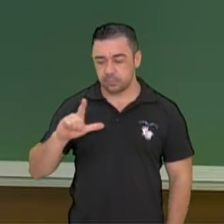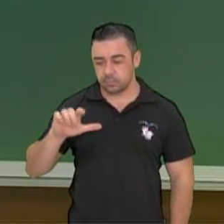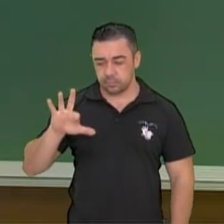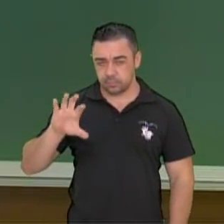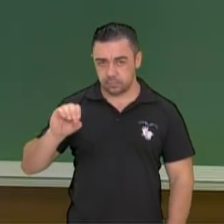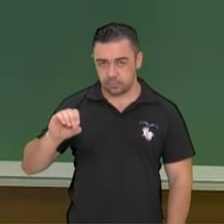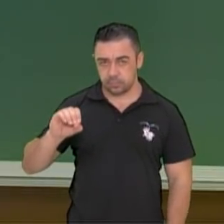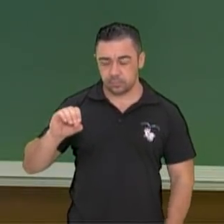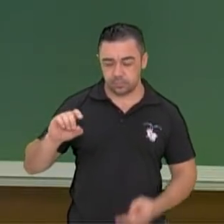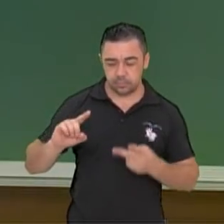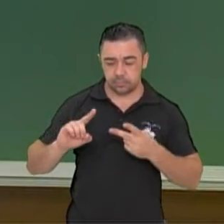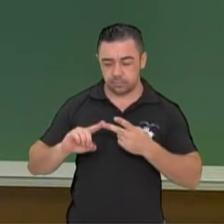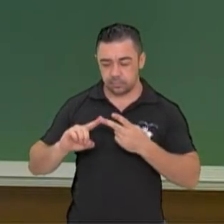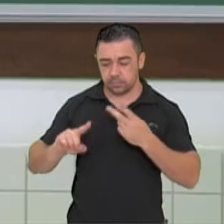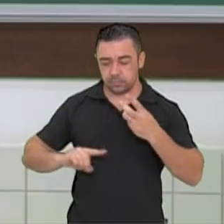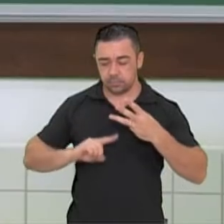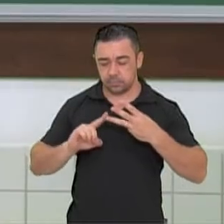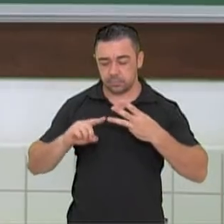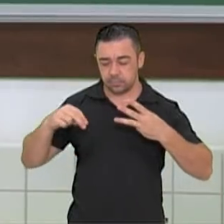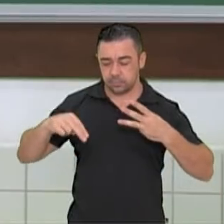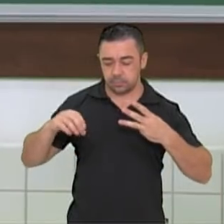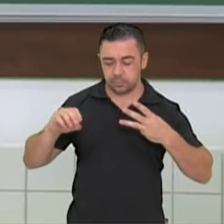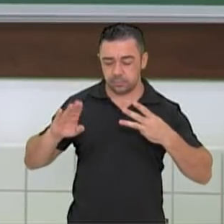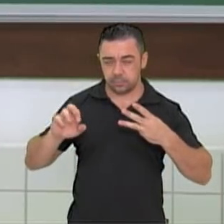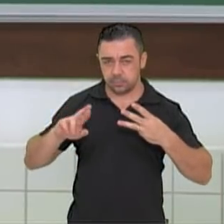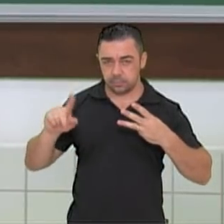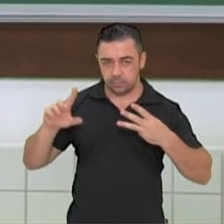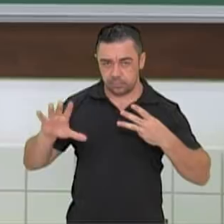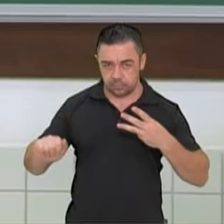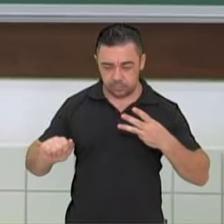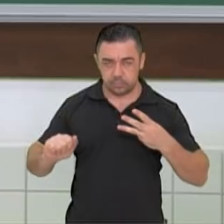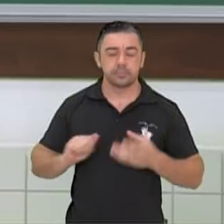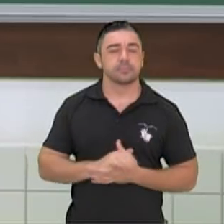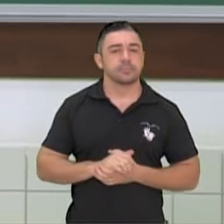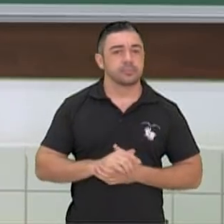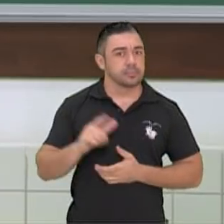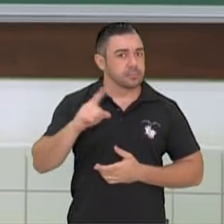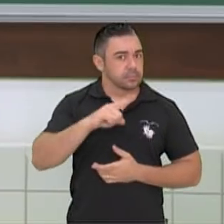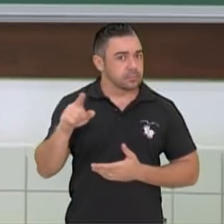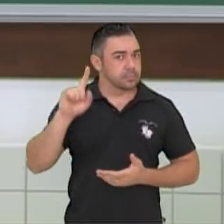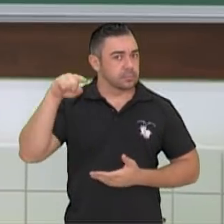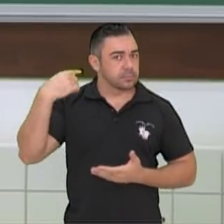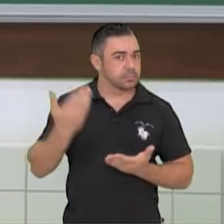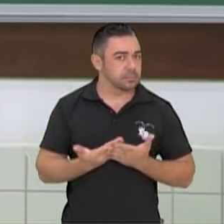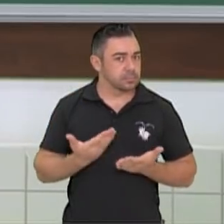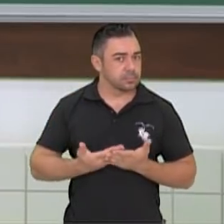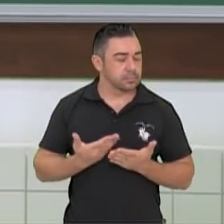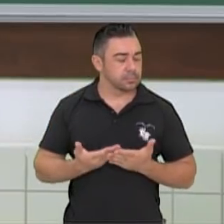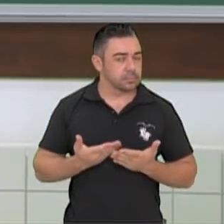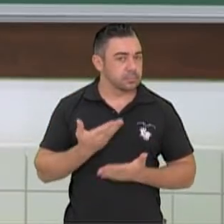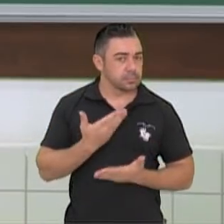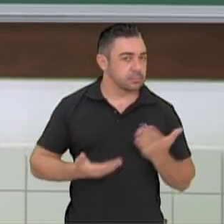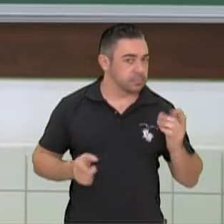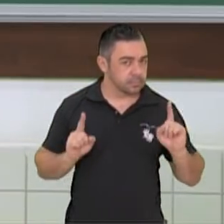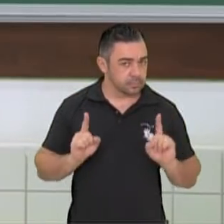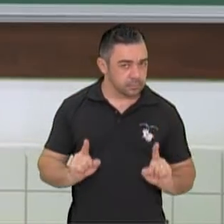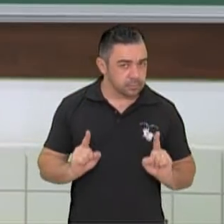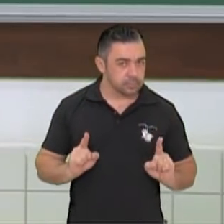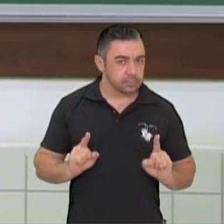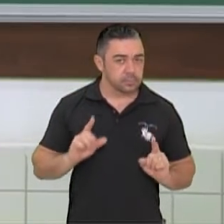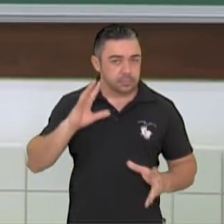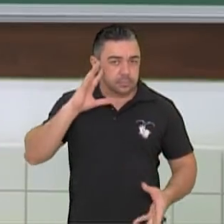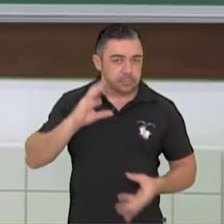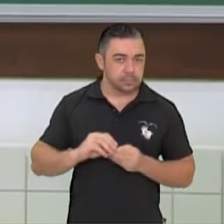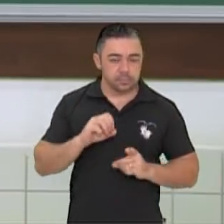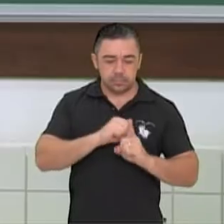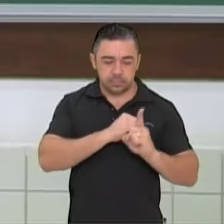não perca as próximas aulas, como o Neto disse, para vocês ficarem com aquela vontade para as próximas aulas. Vamos entender já a